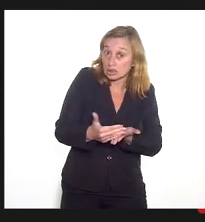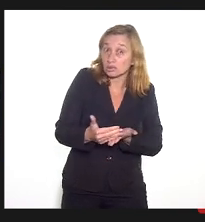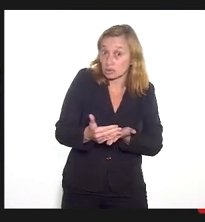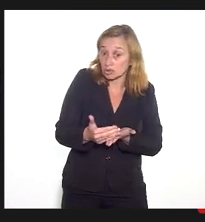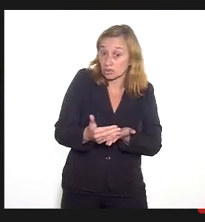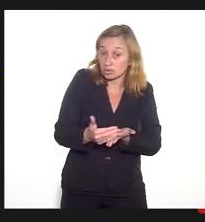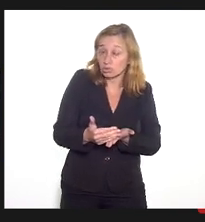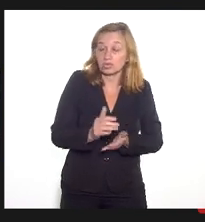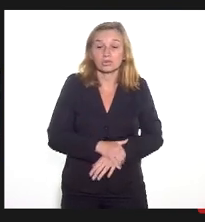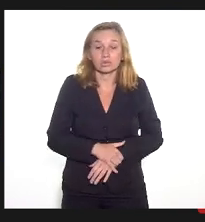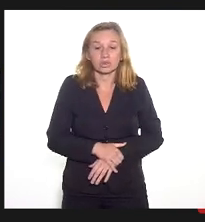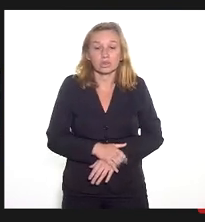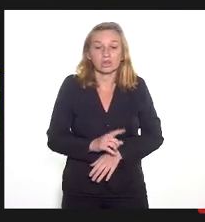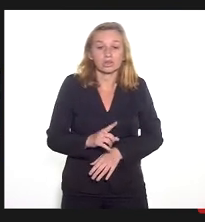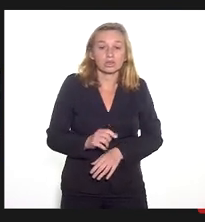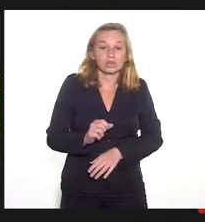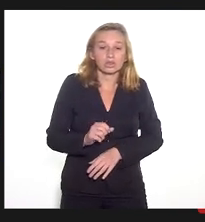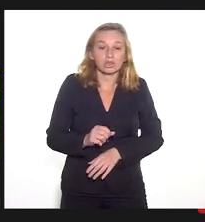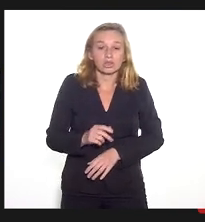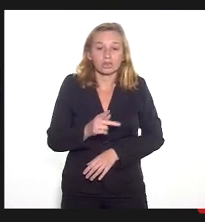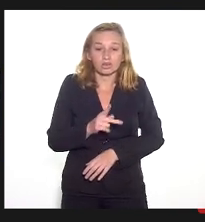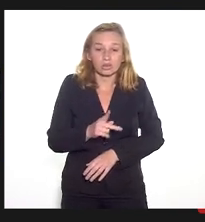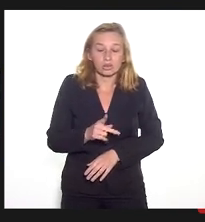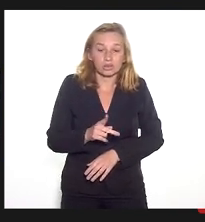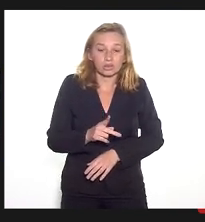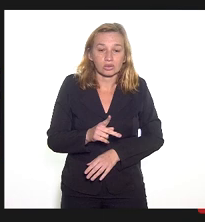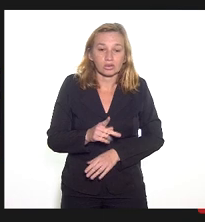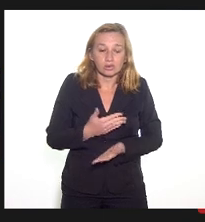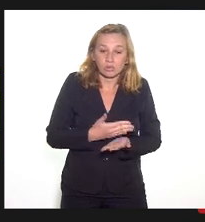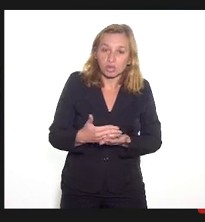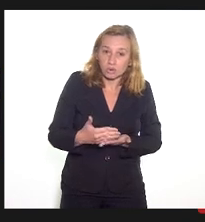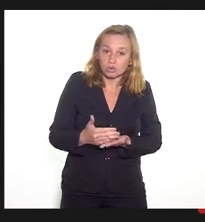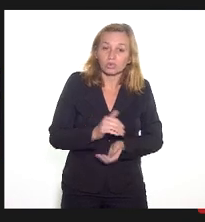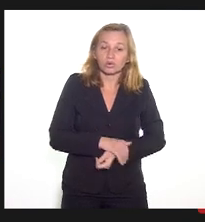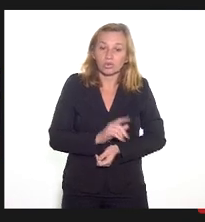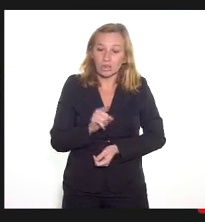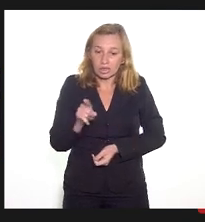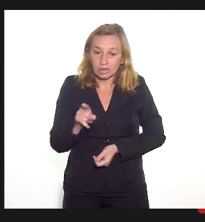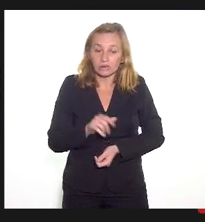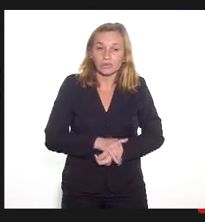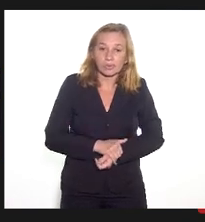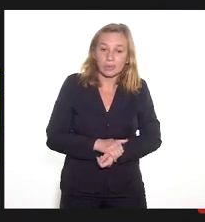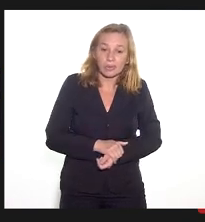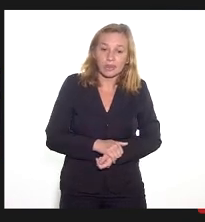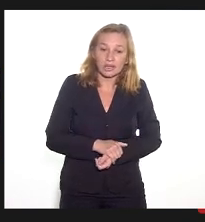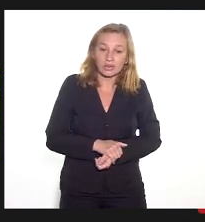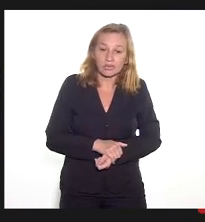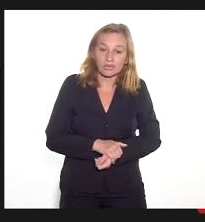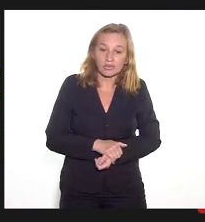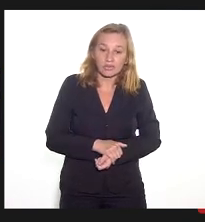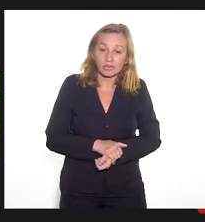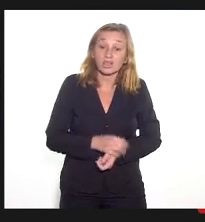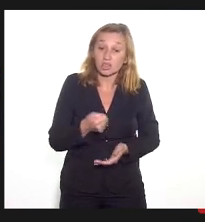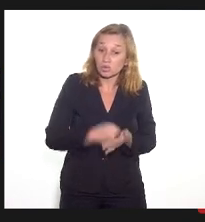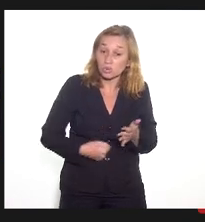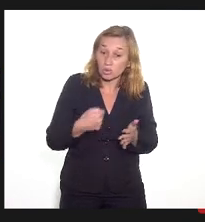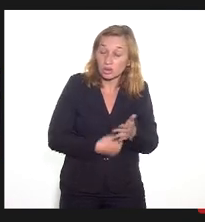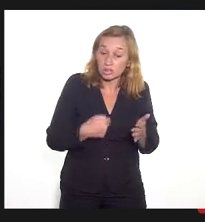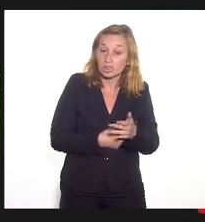Beth Costa foi nossa presidenta e começou ali, né, digamos assim, a sua luta